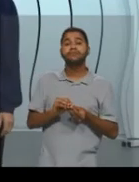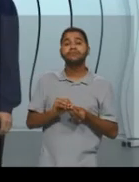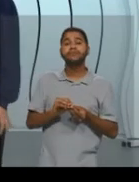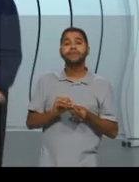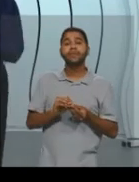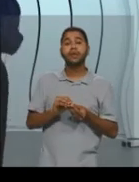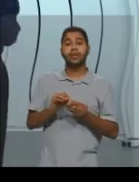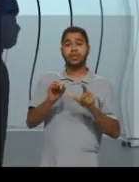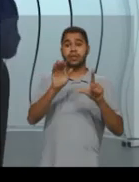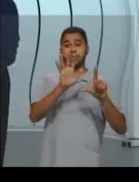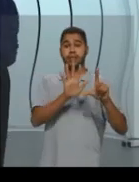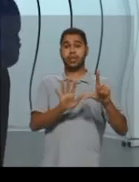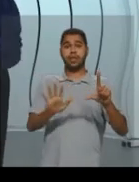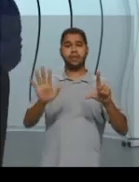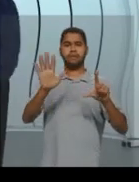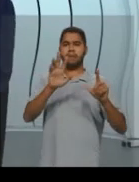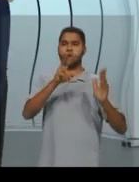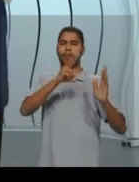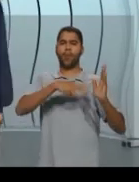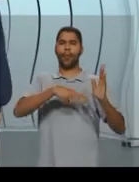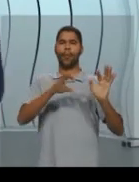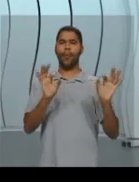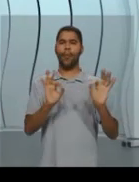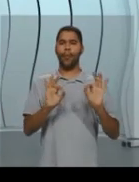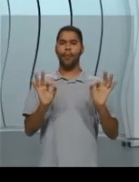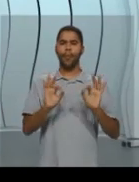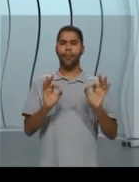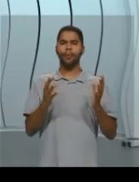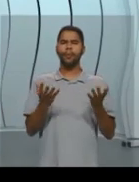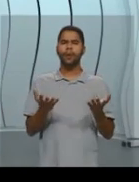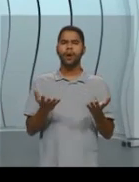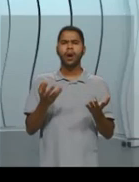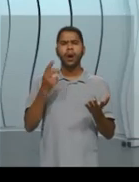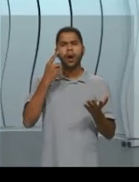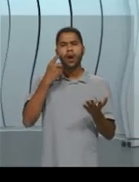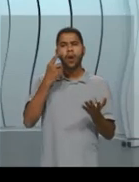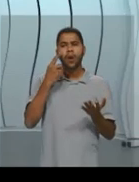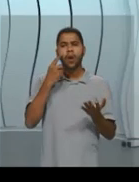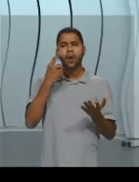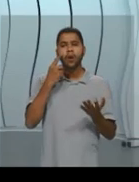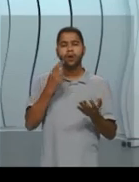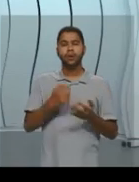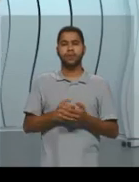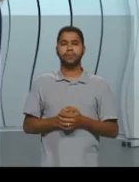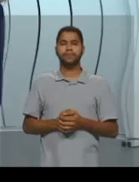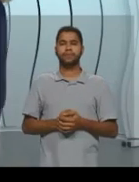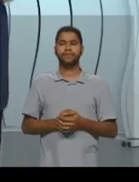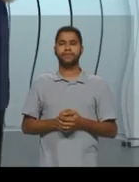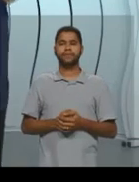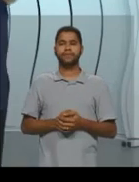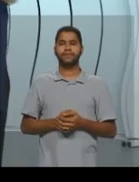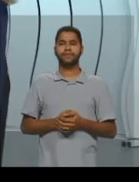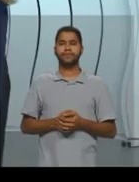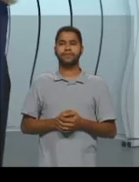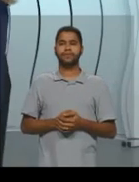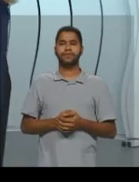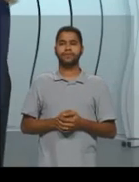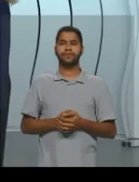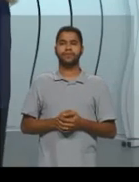na imagem, sem ler. Agora, olha quando eu falo aqui.